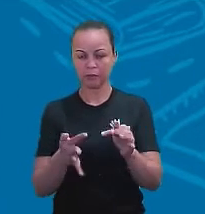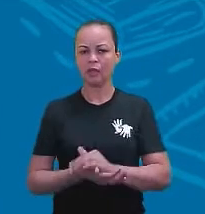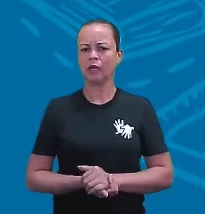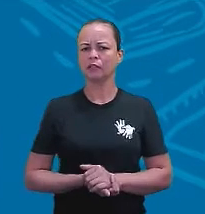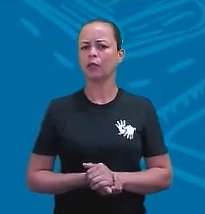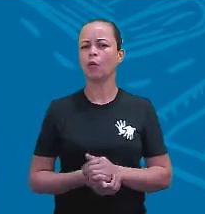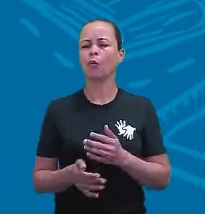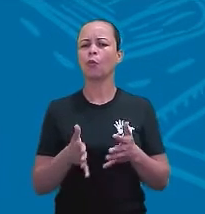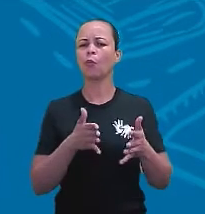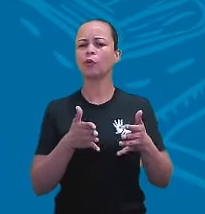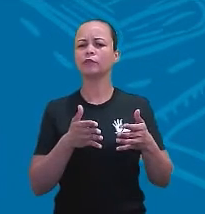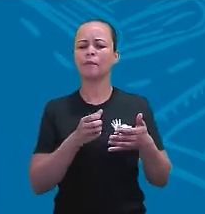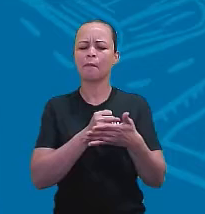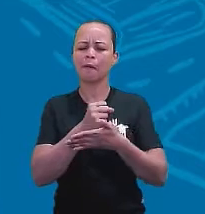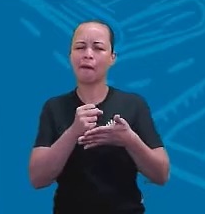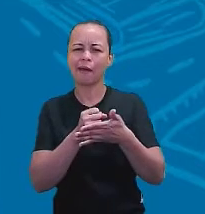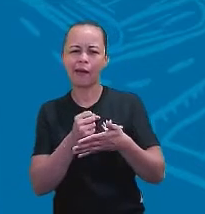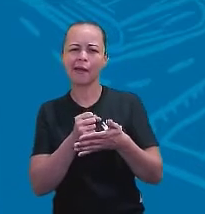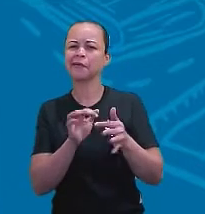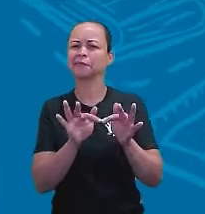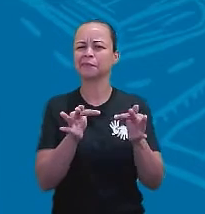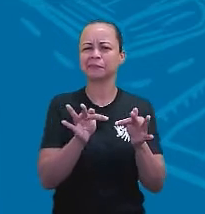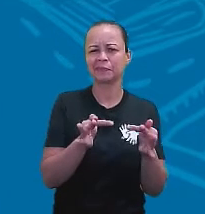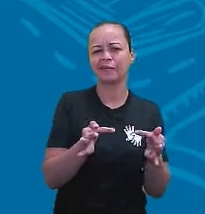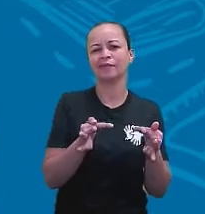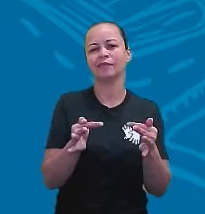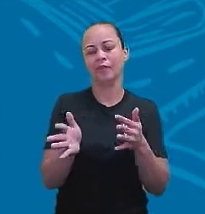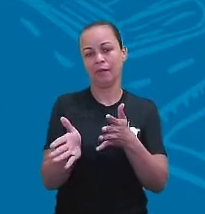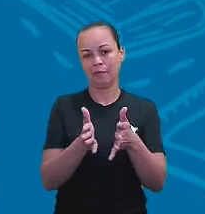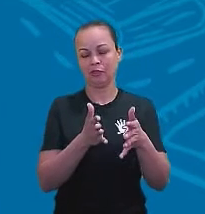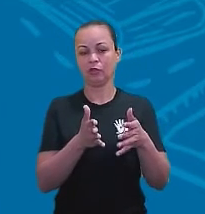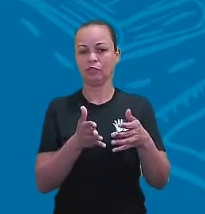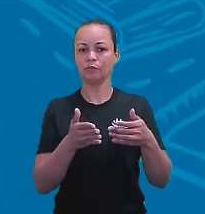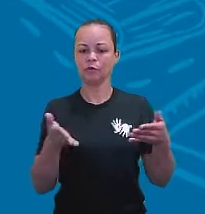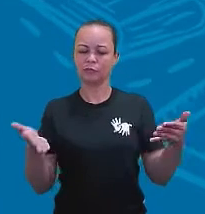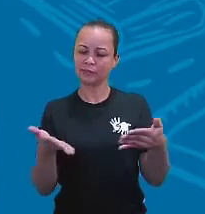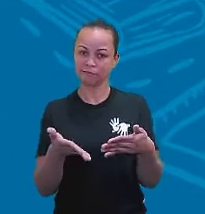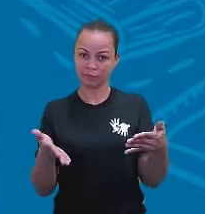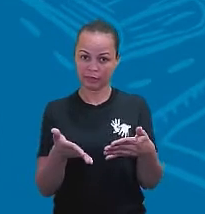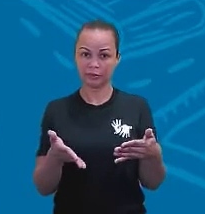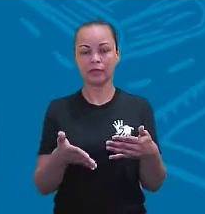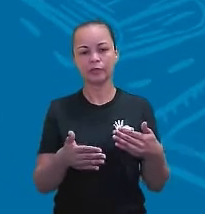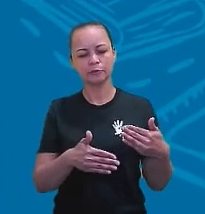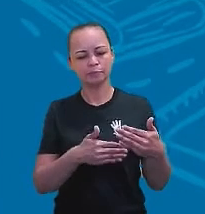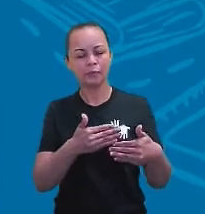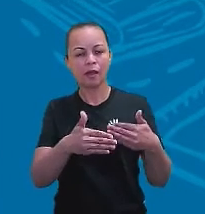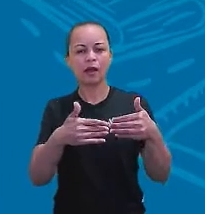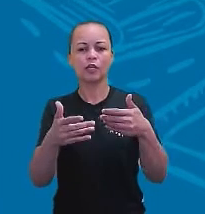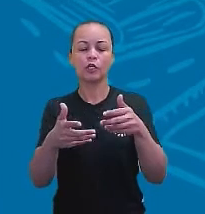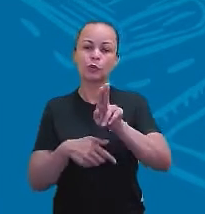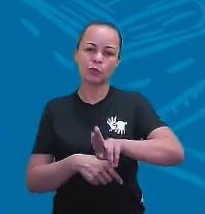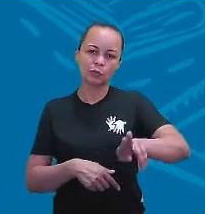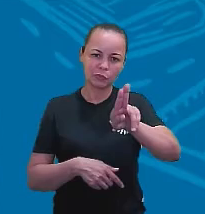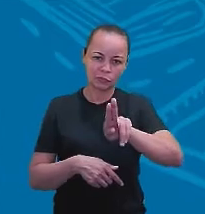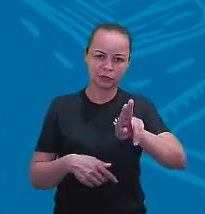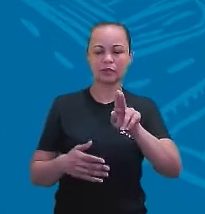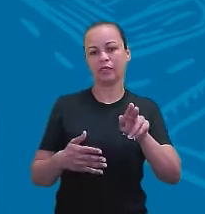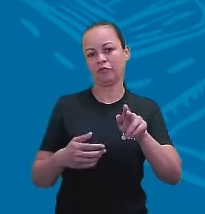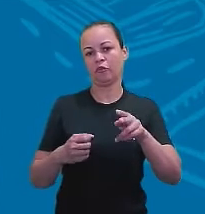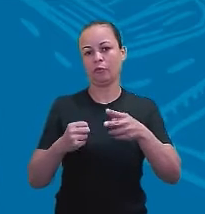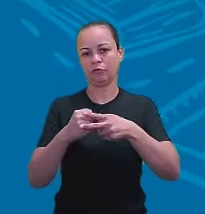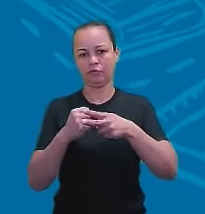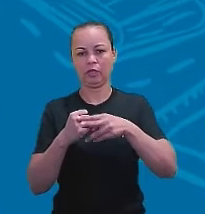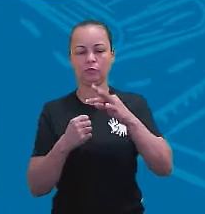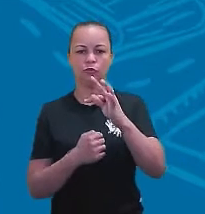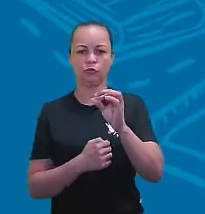bem básica, ações que nós podemos fazer no presente e usando a forma do verbo to be. Lembrando que